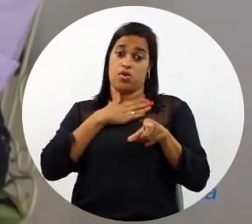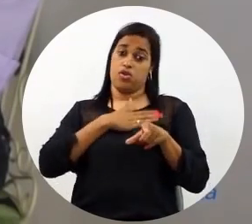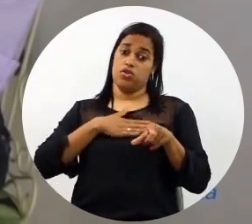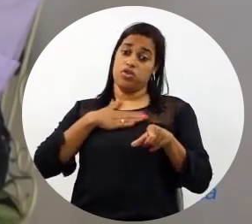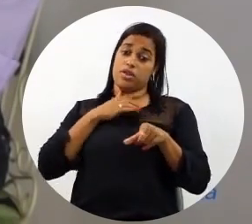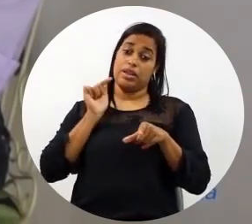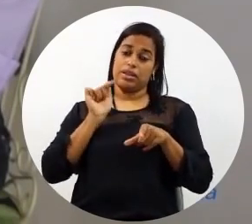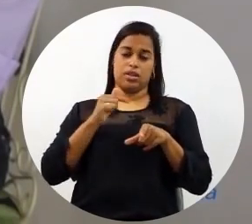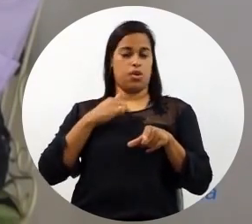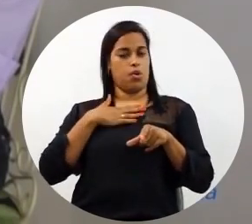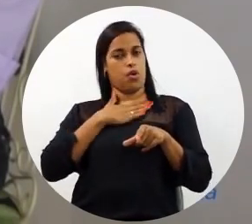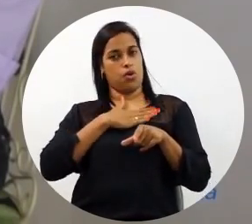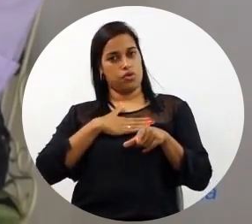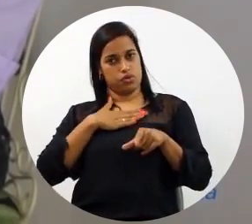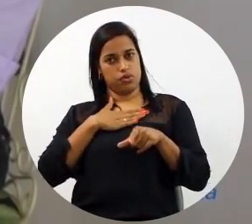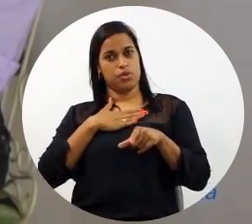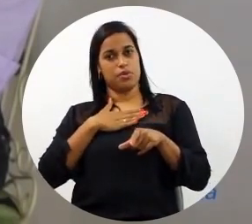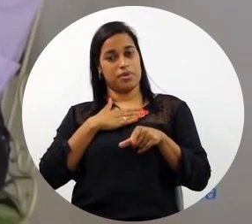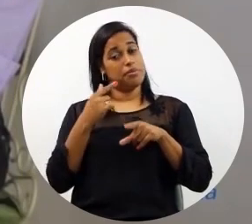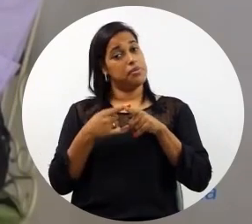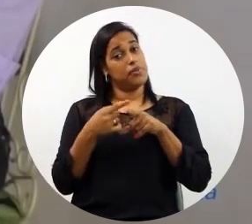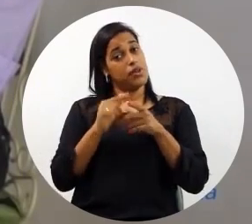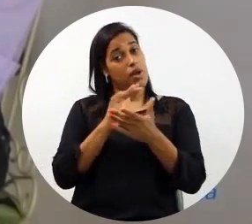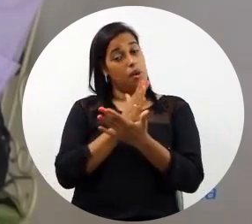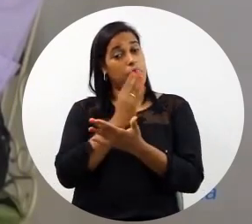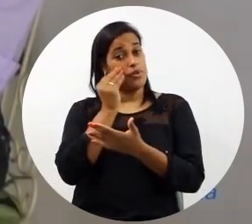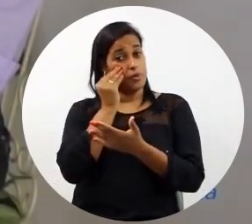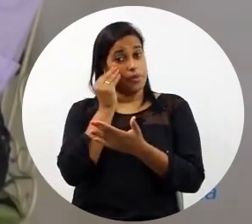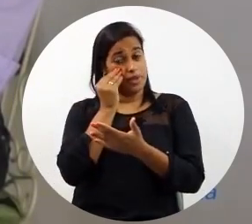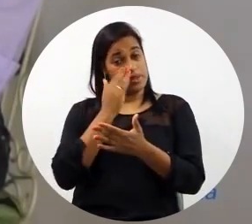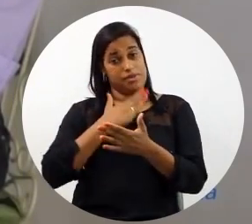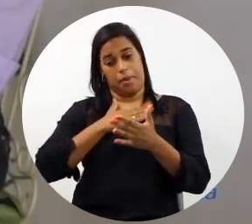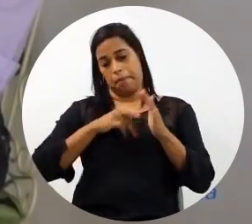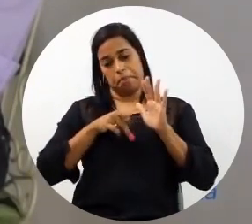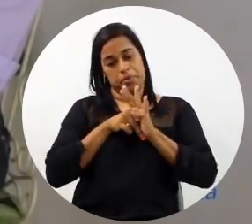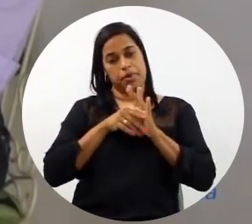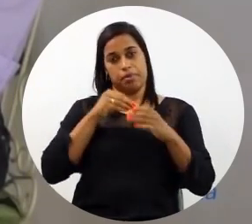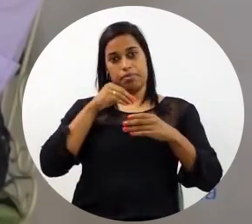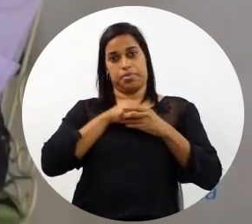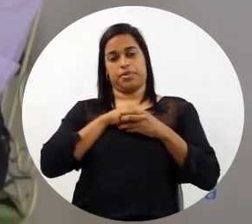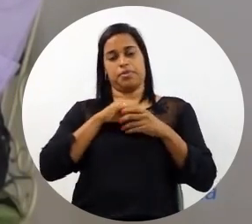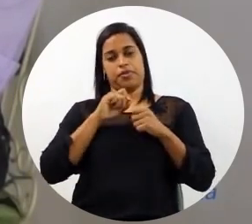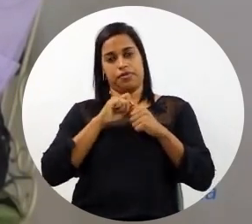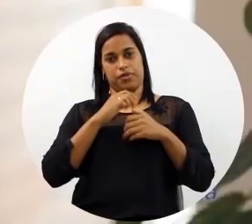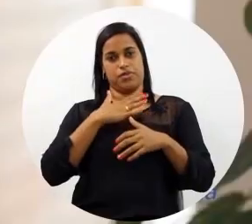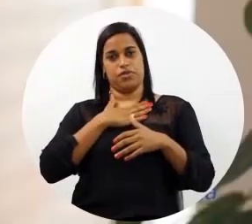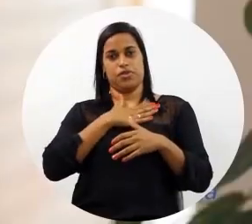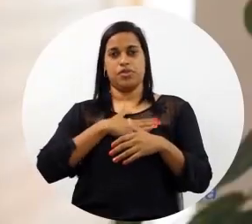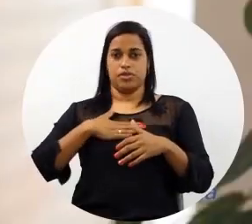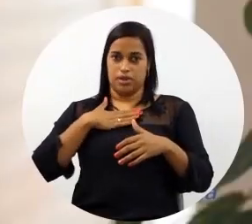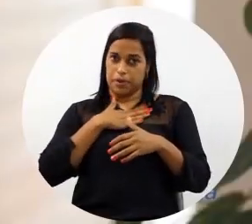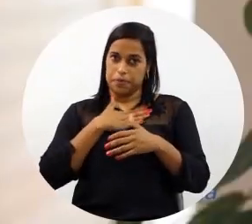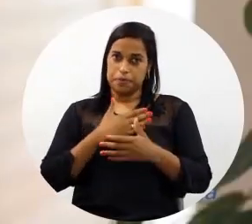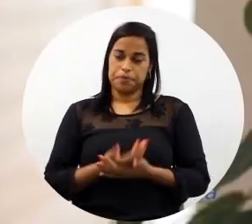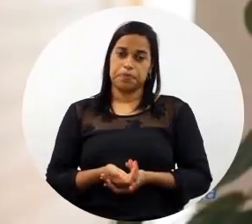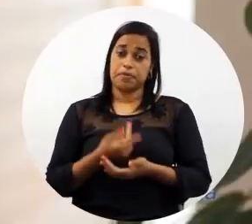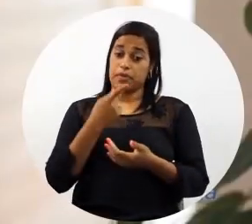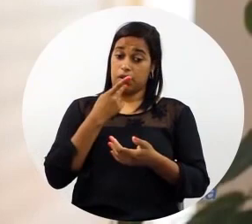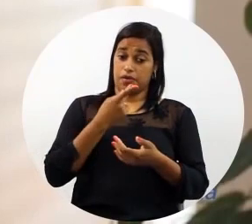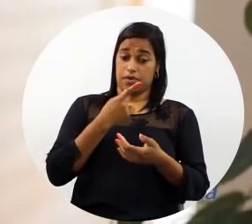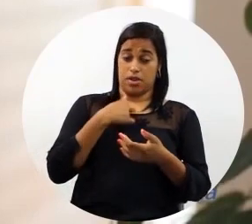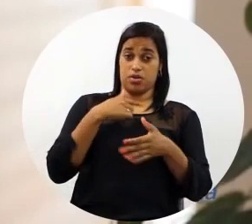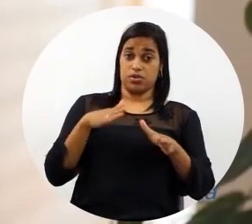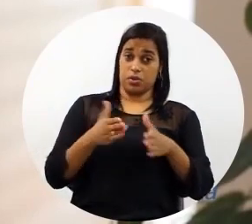disso. E quando eu digo eu gosto, é porque alguma experiência minha interior me fez gostar. E aí eu digo, eu